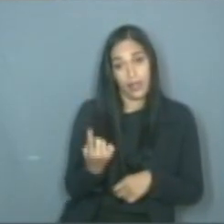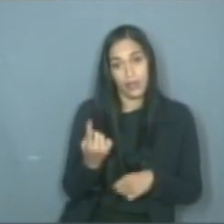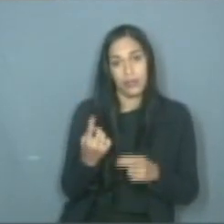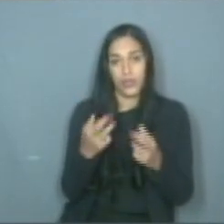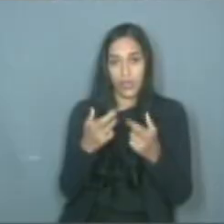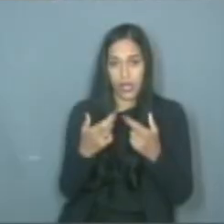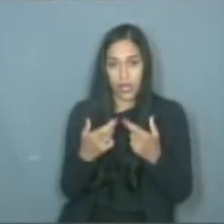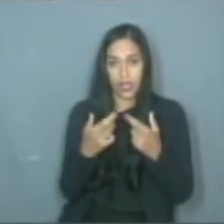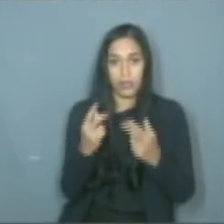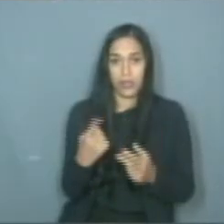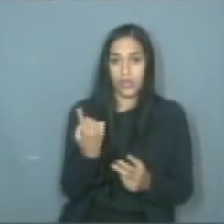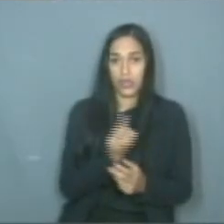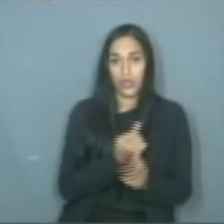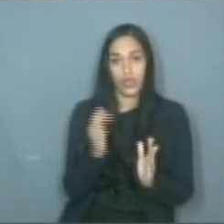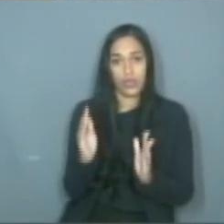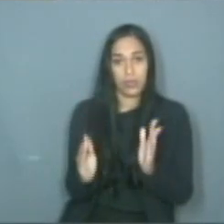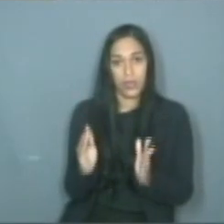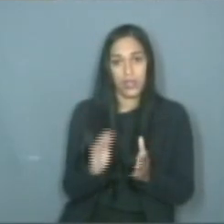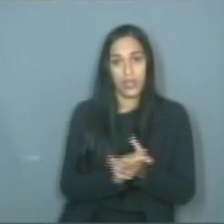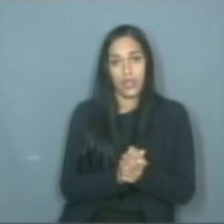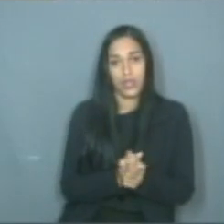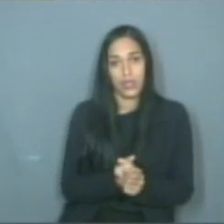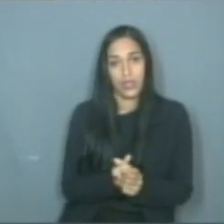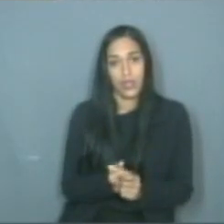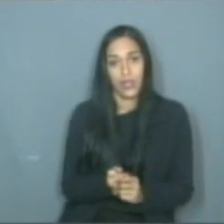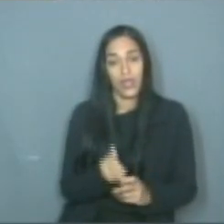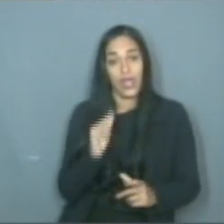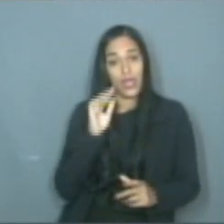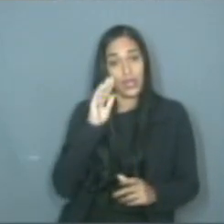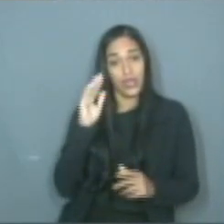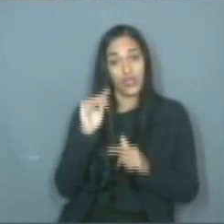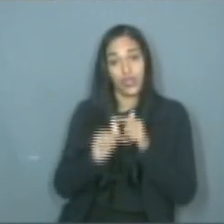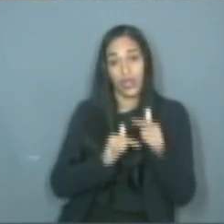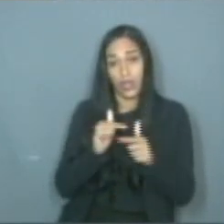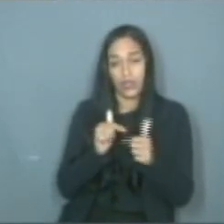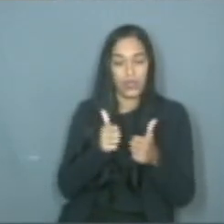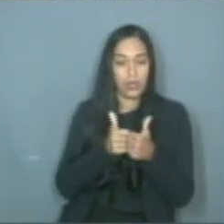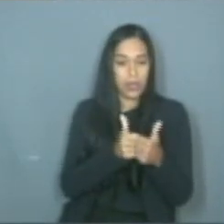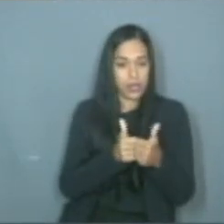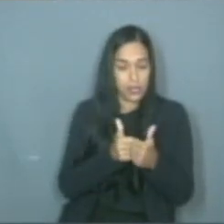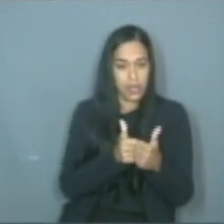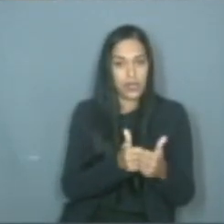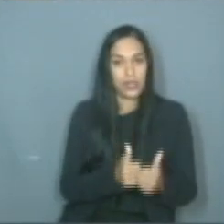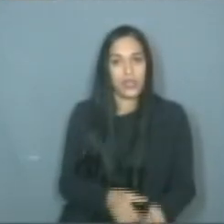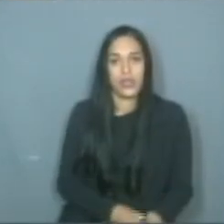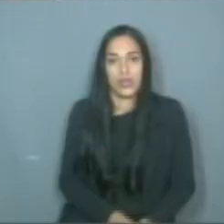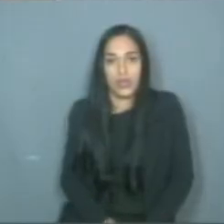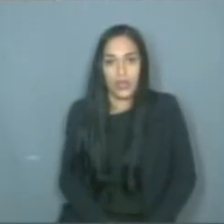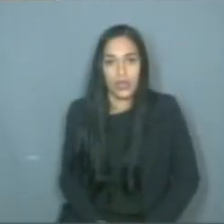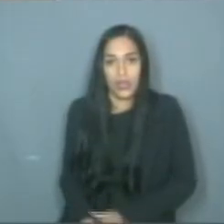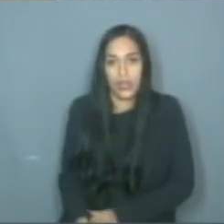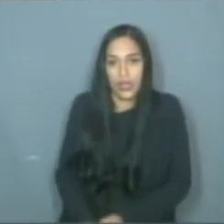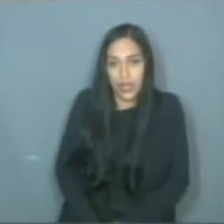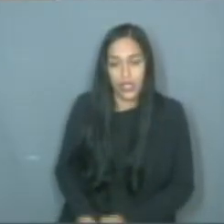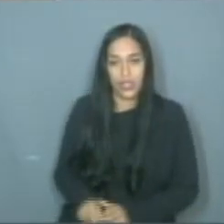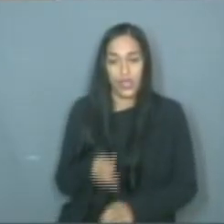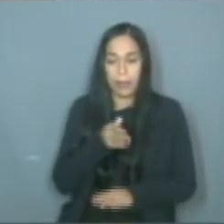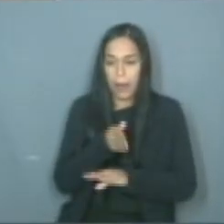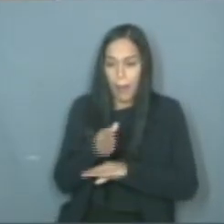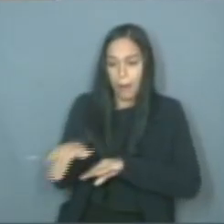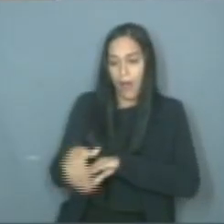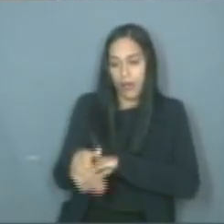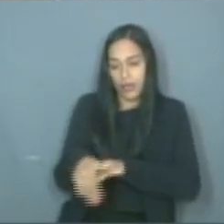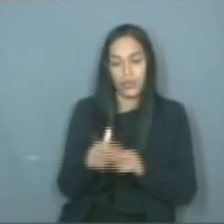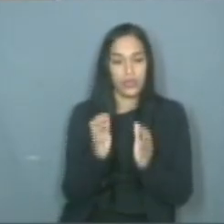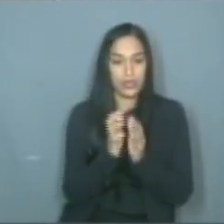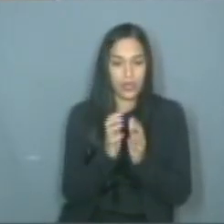pelo nosso mandato. Destacar aqui o trabalho dos nossos assessores, que diuturnamente estão pelas ruas da cidade do Recife,